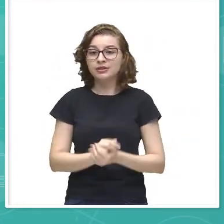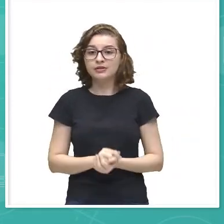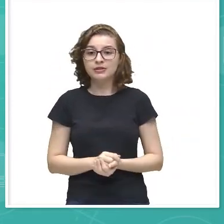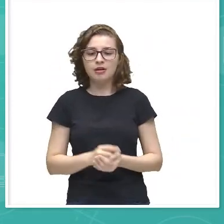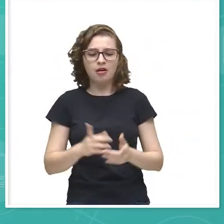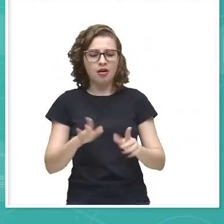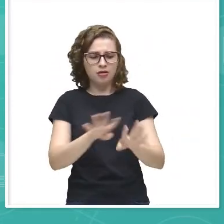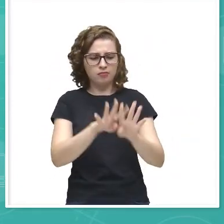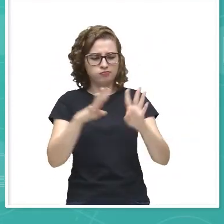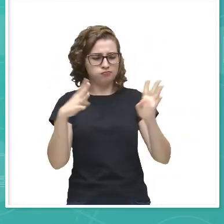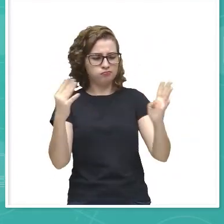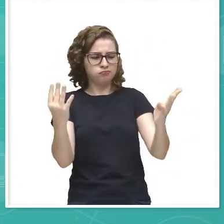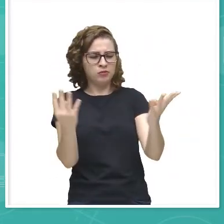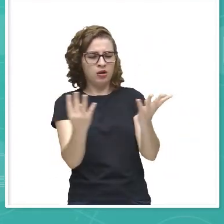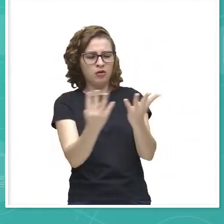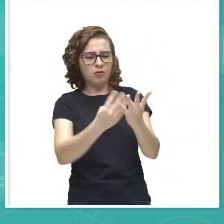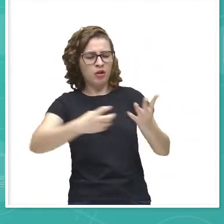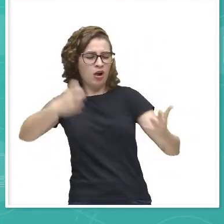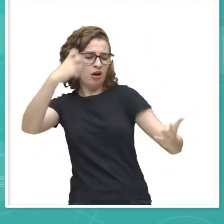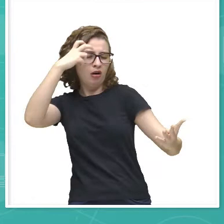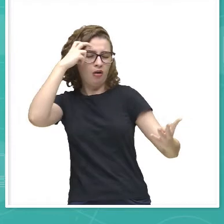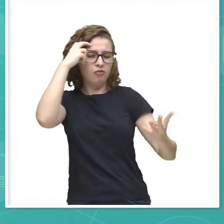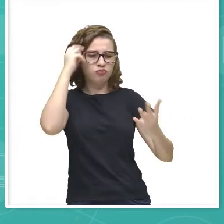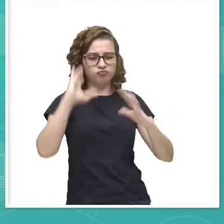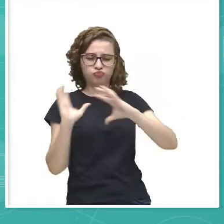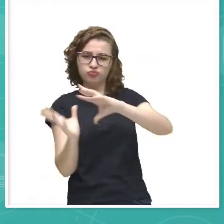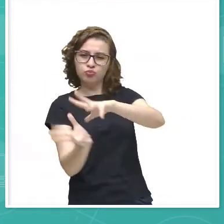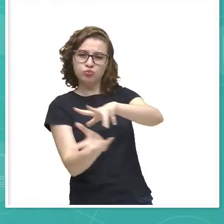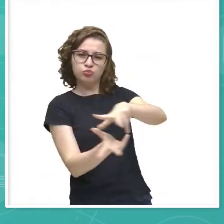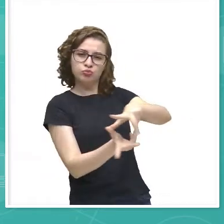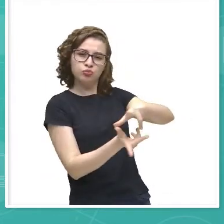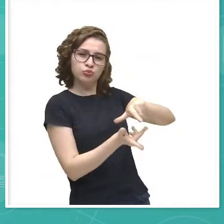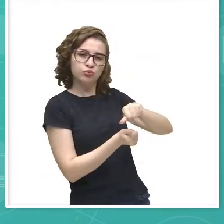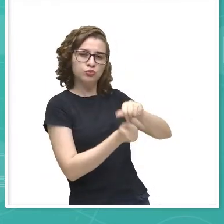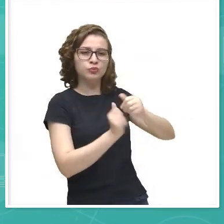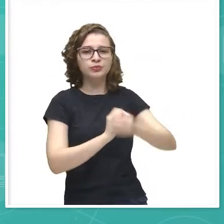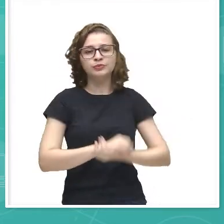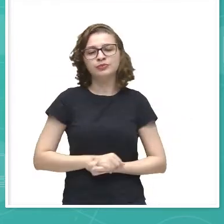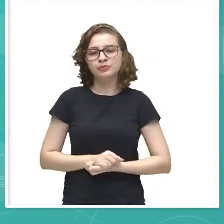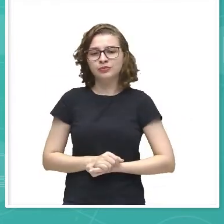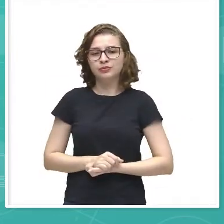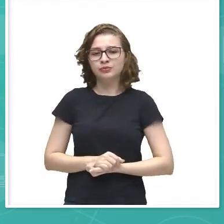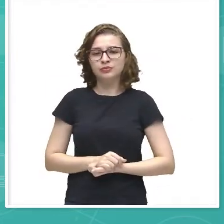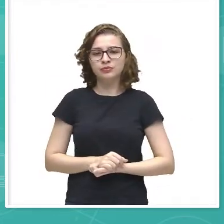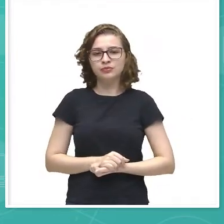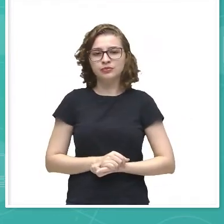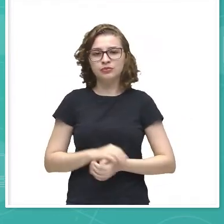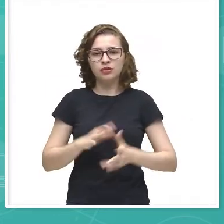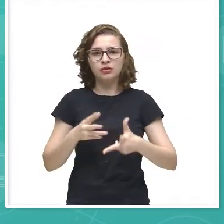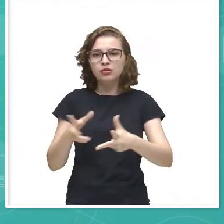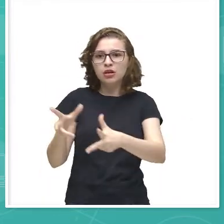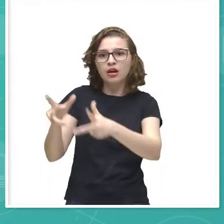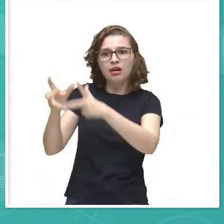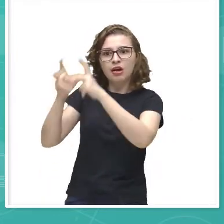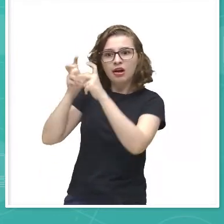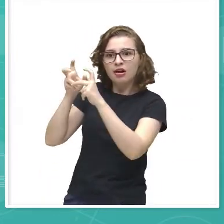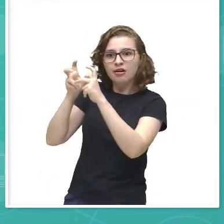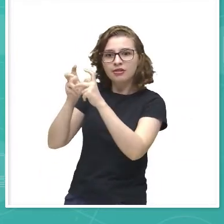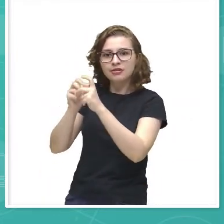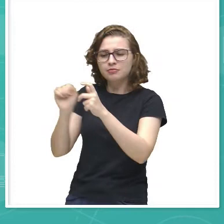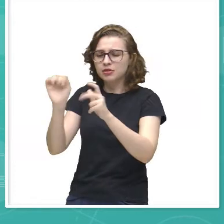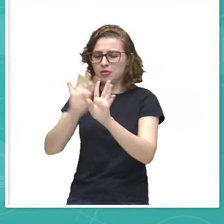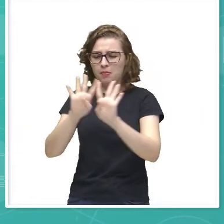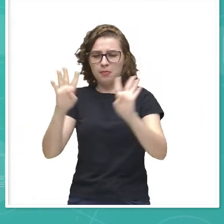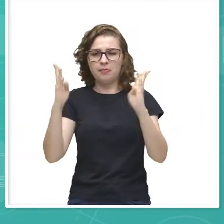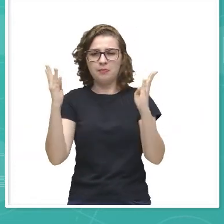monumentos culturais da história da humanidade. Olha que legal. Então, quando a gente olha essa obra arquitetônica, que é o Parthenon